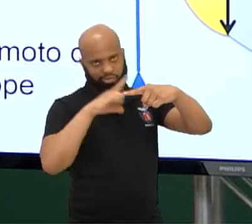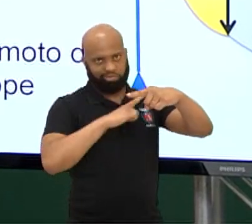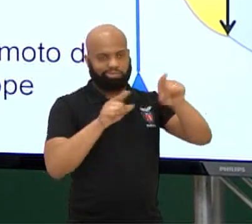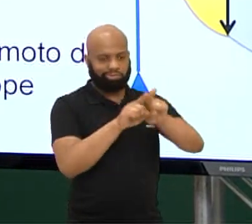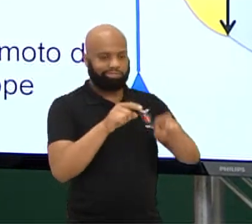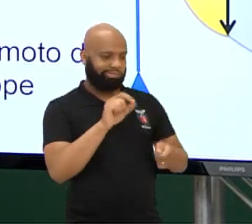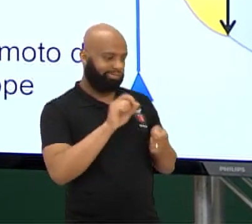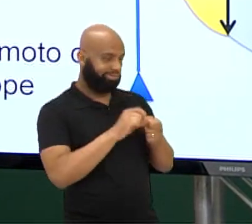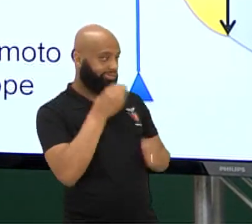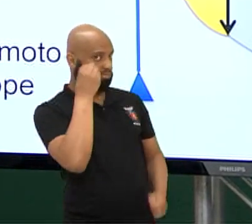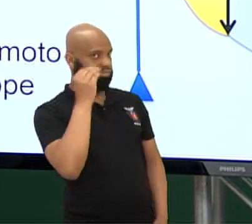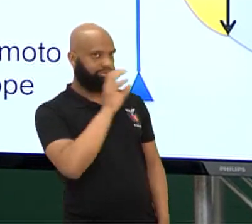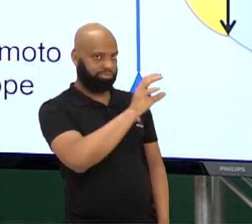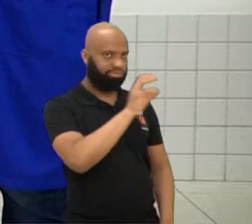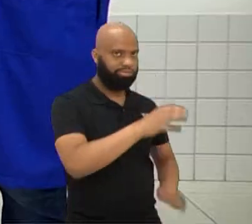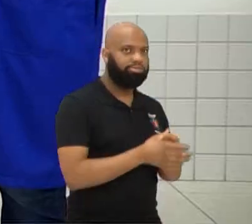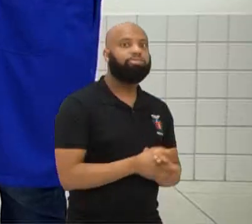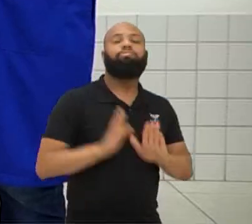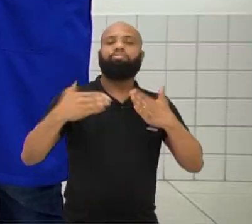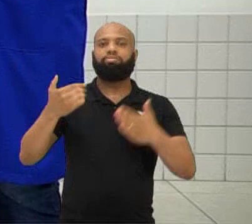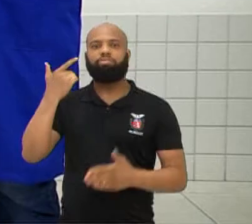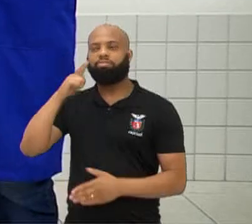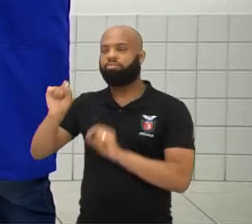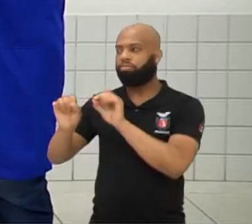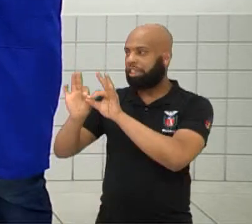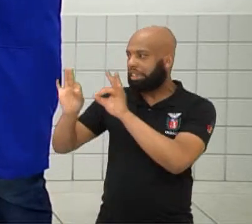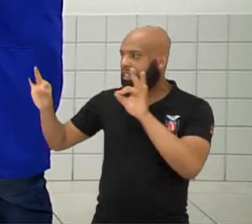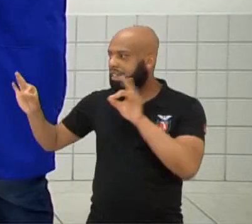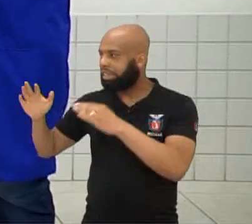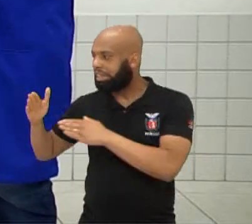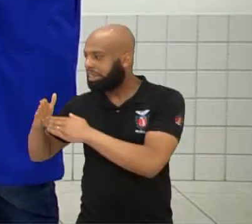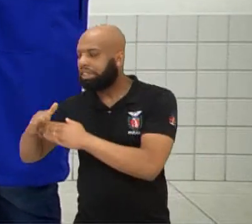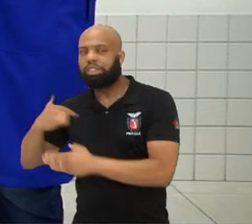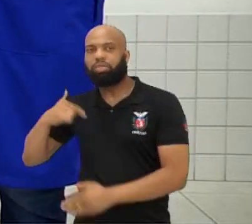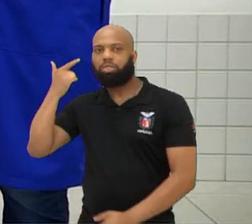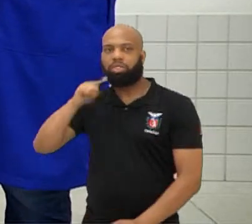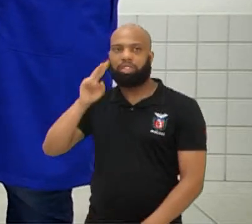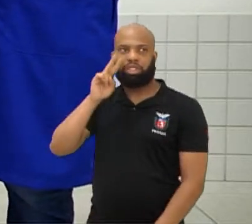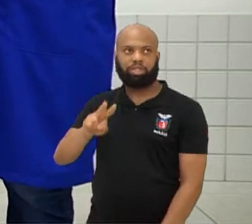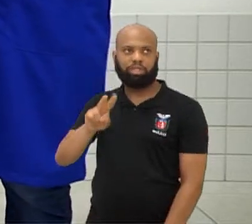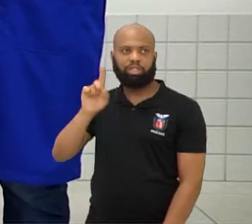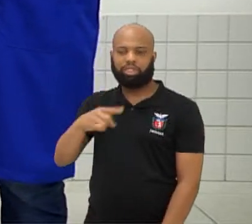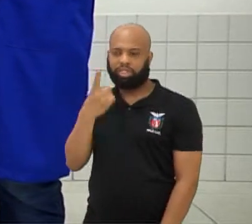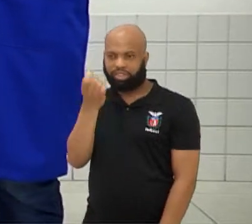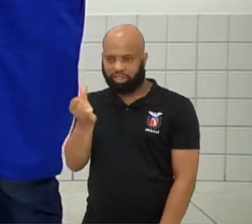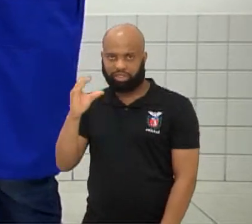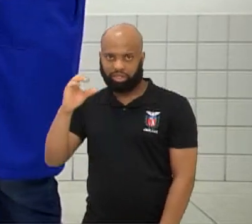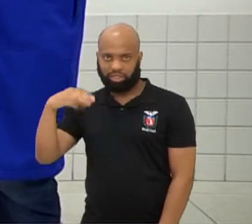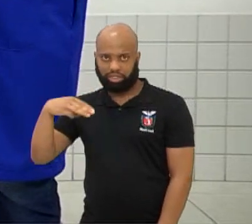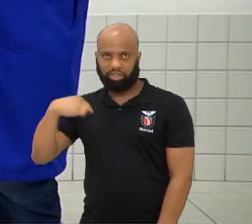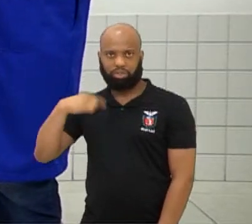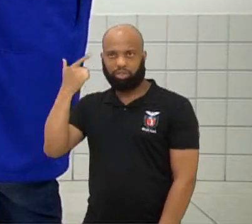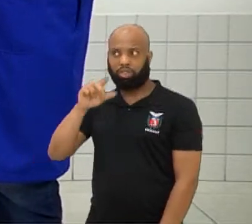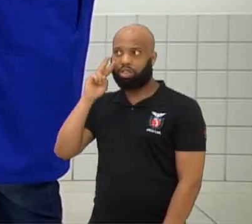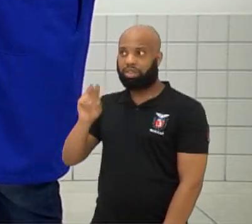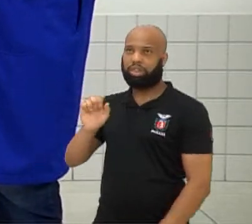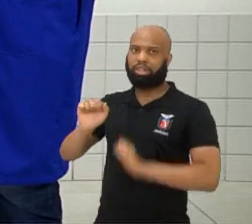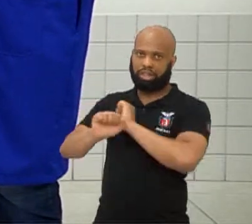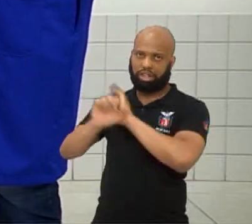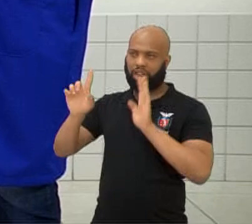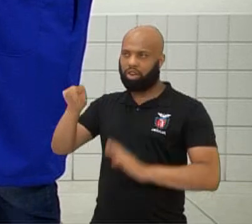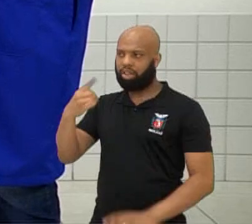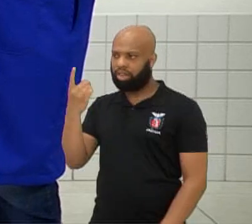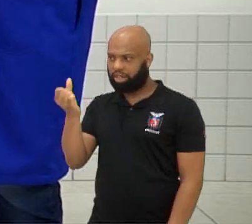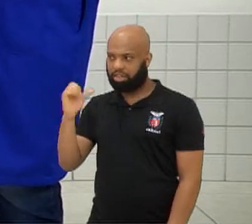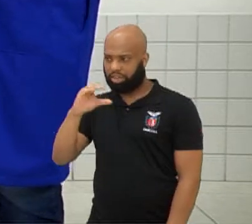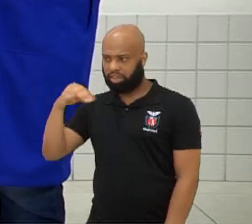Assim é feito o teste. Daí vai ser a distância máxima, por exemplo, que eu vou enxergar, que no caso deu 16 centímetros, né, professor? Isso aí. Vamos então à nossa próxima